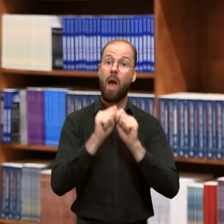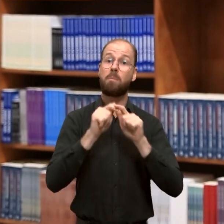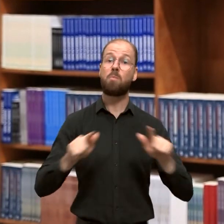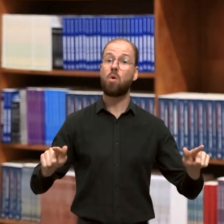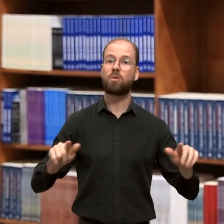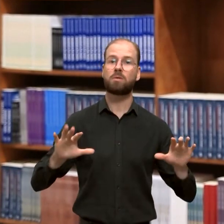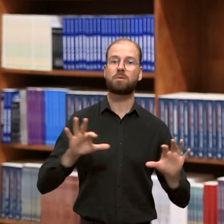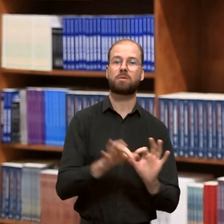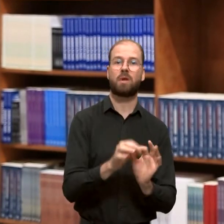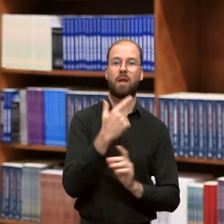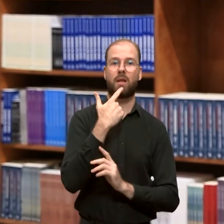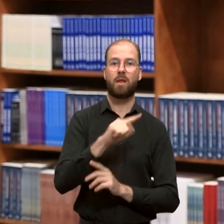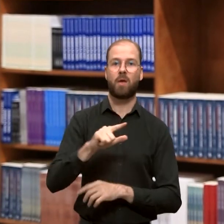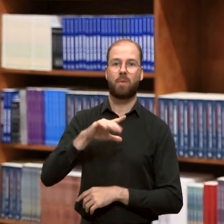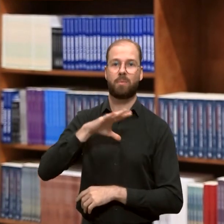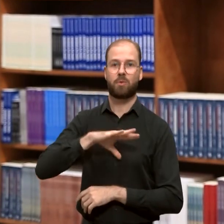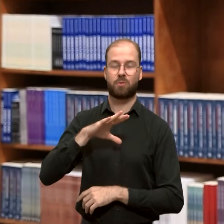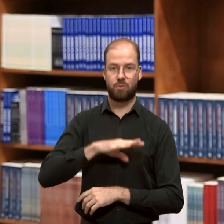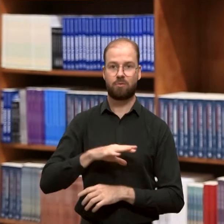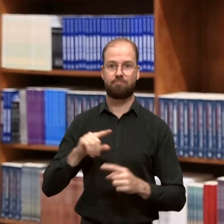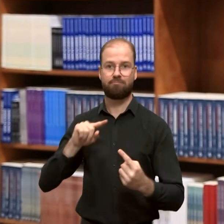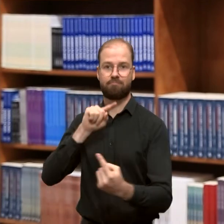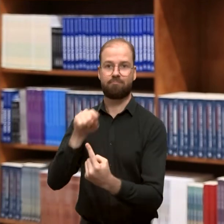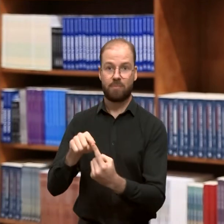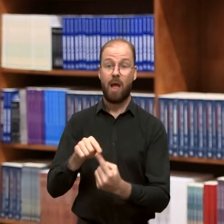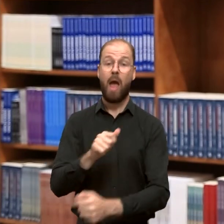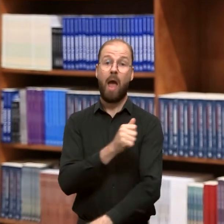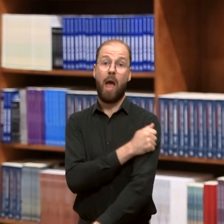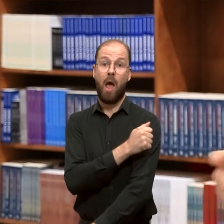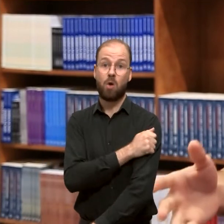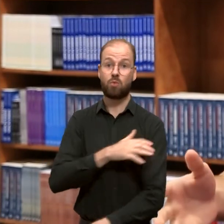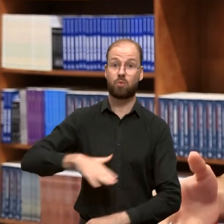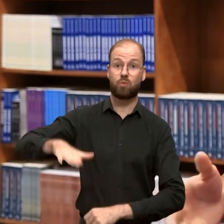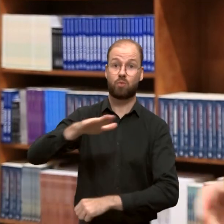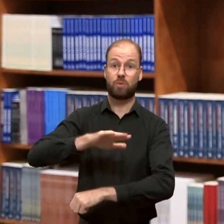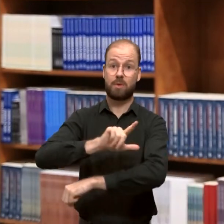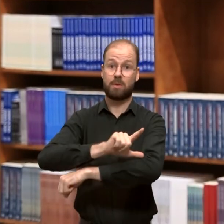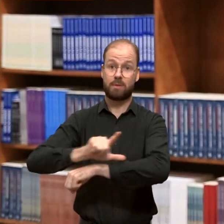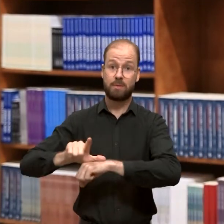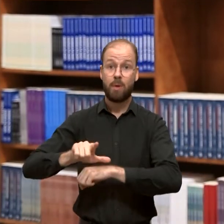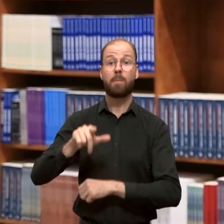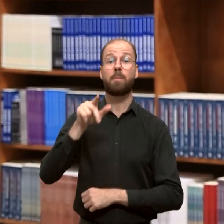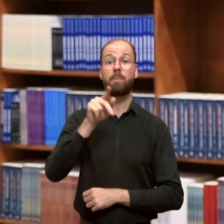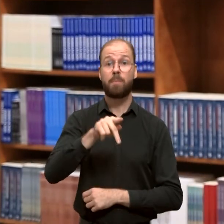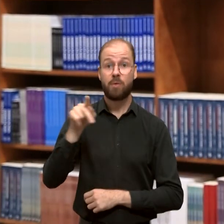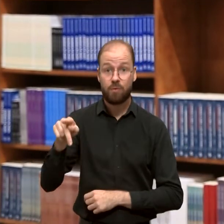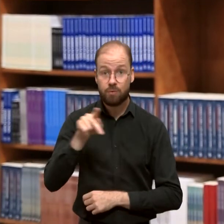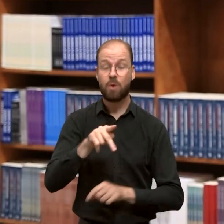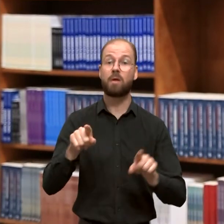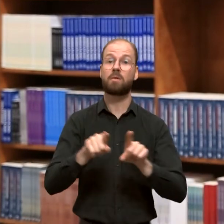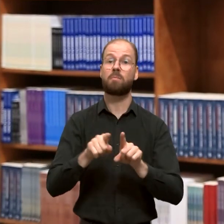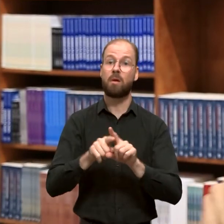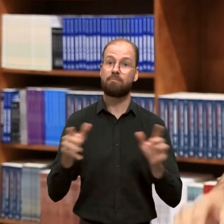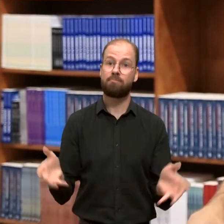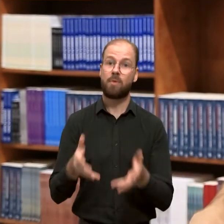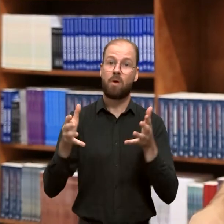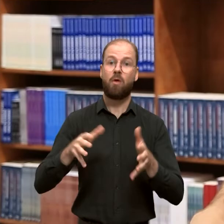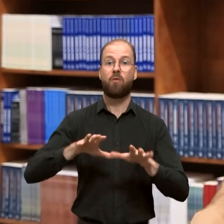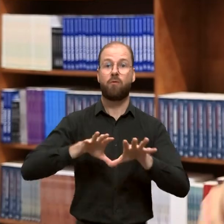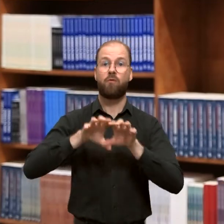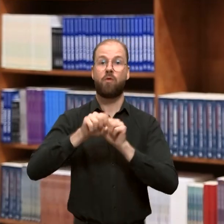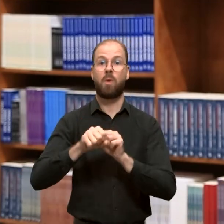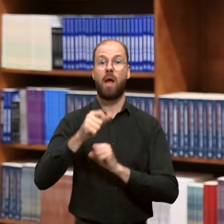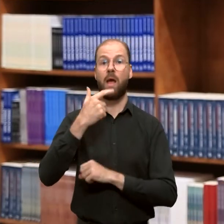portuguesa, é destinado para alunos de licenciatura, professores e formadores da área de língua